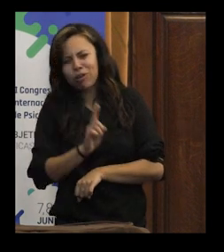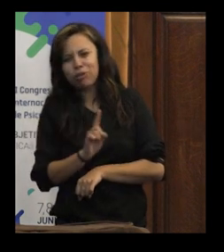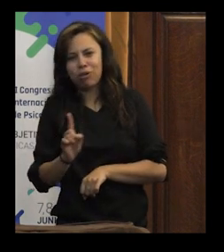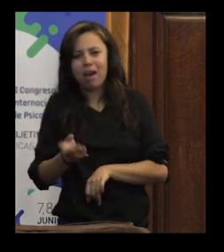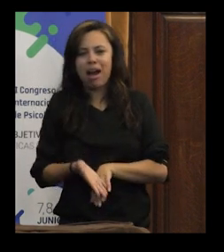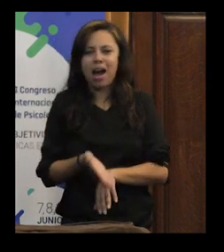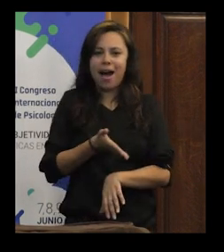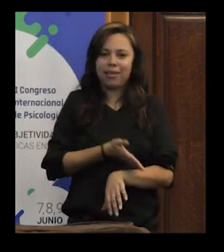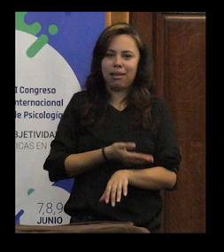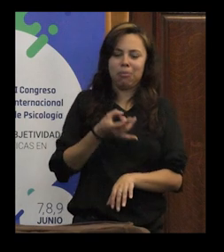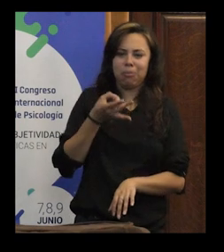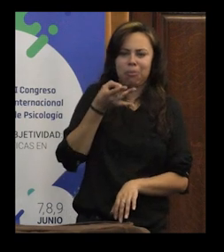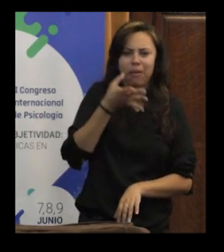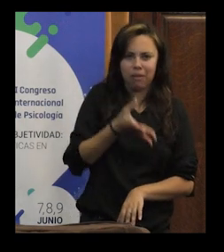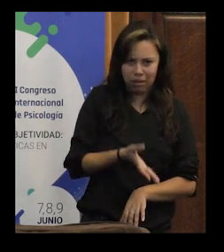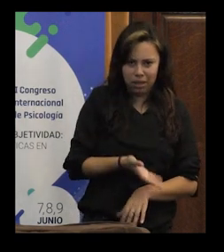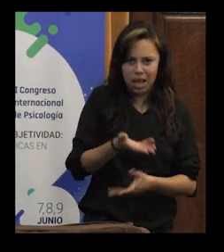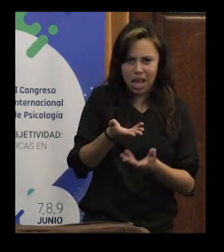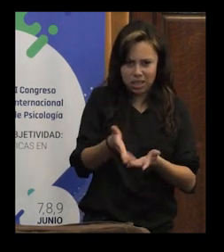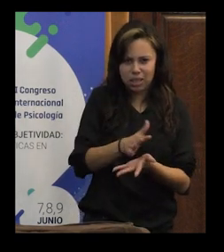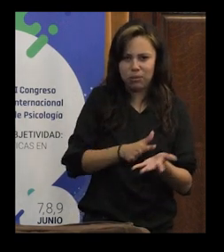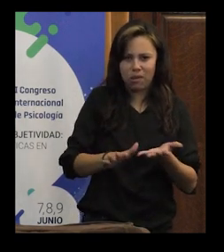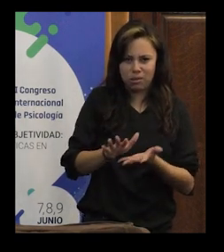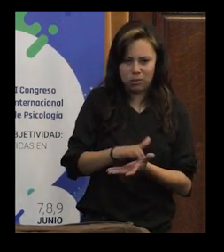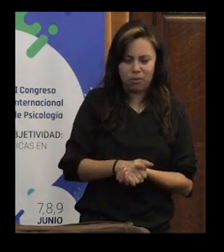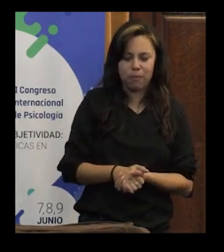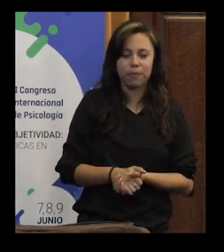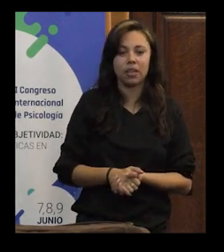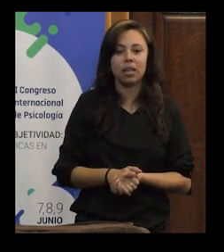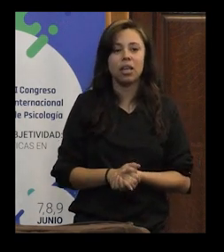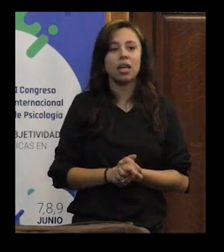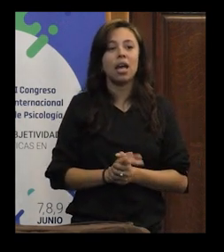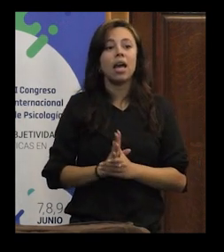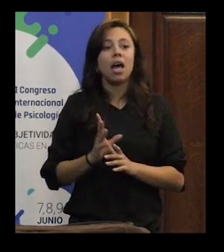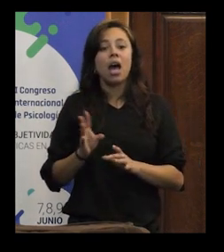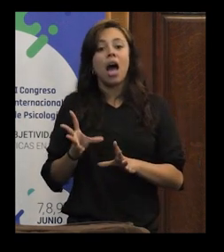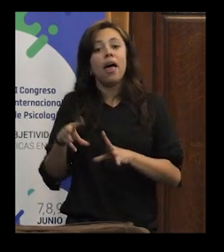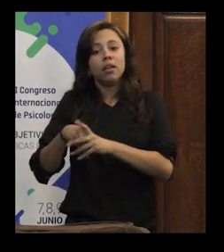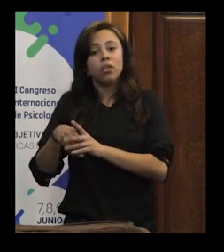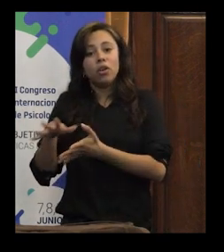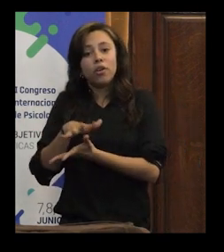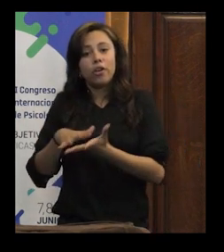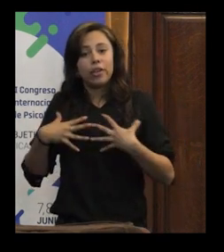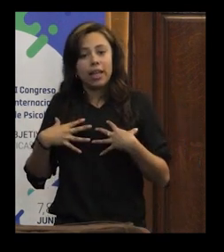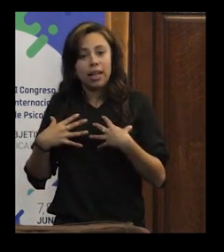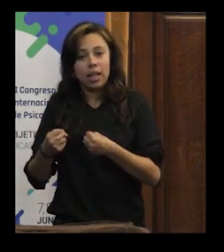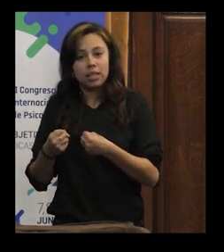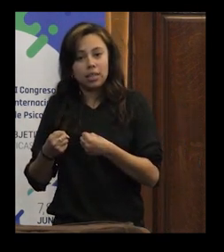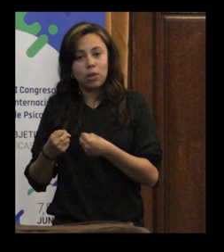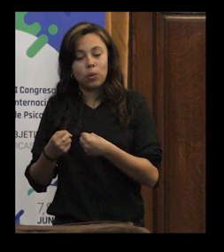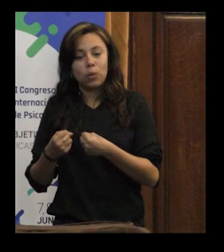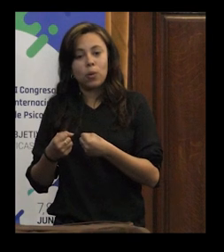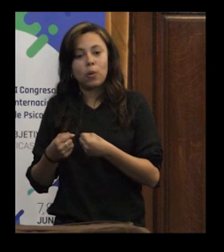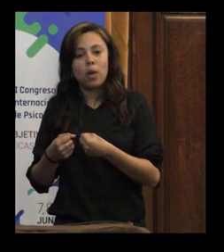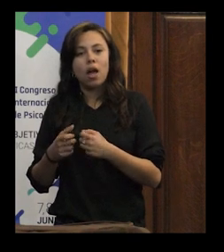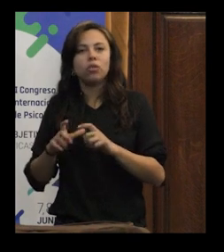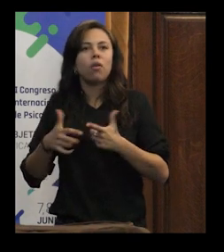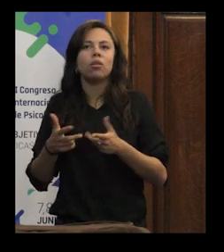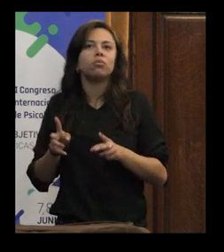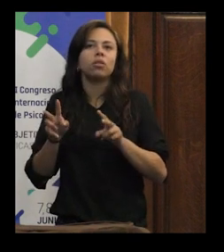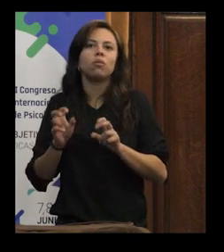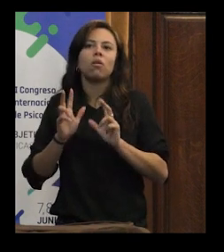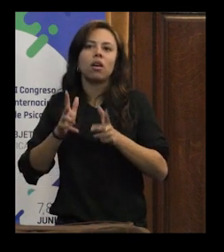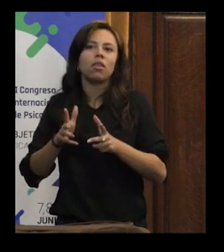No âmbito da saúde, não existe tribunal que emita veredito de